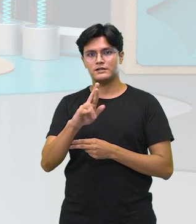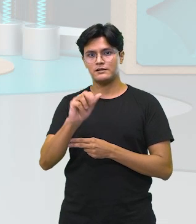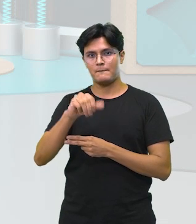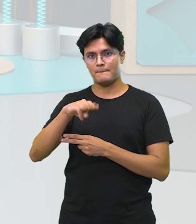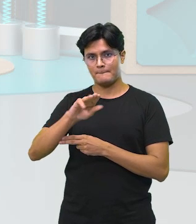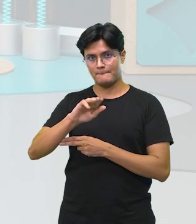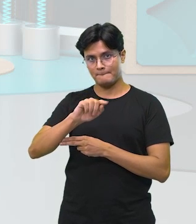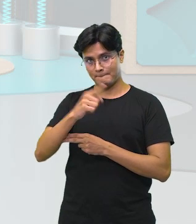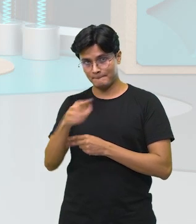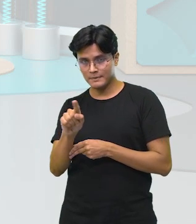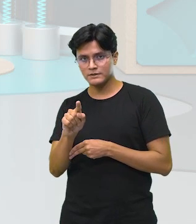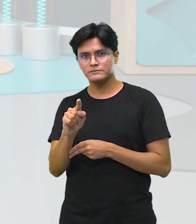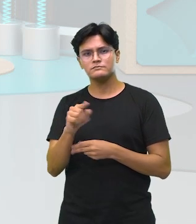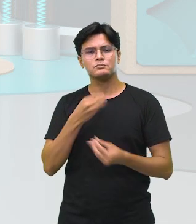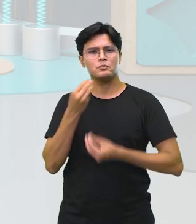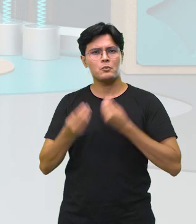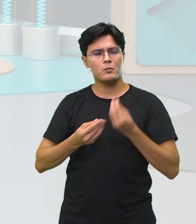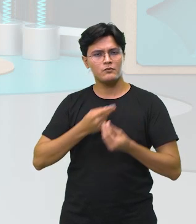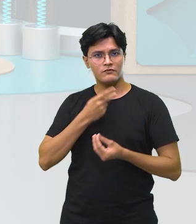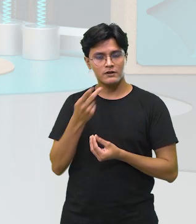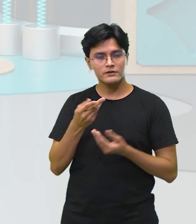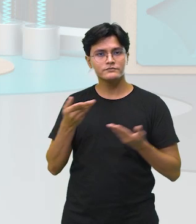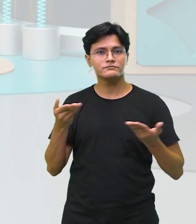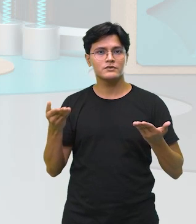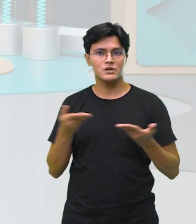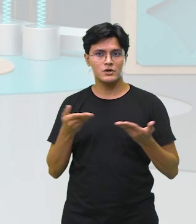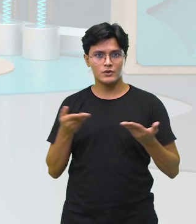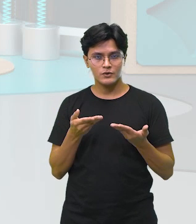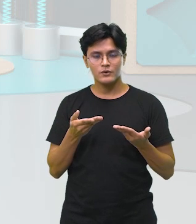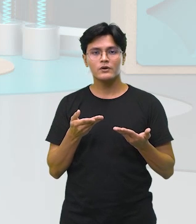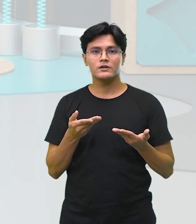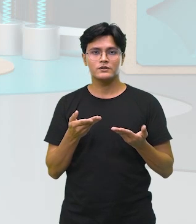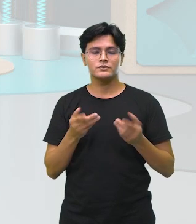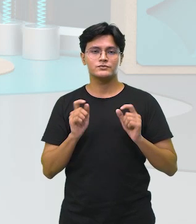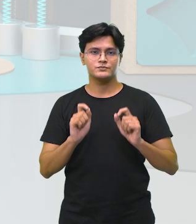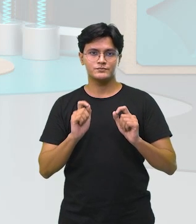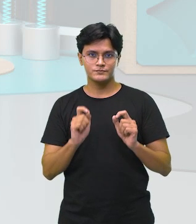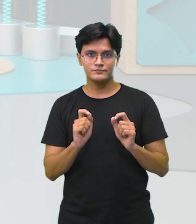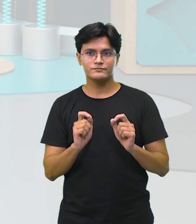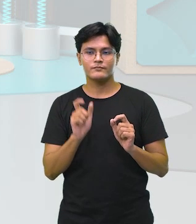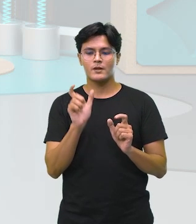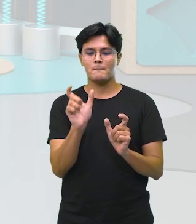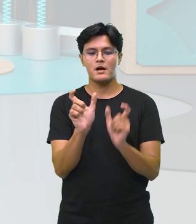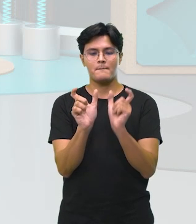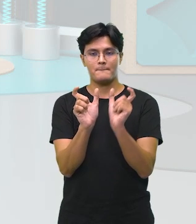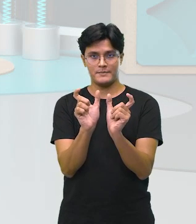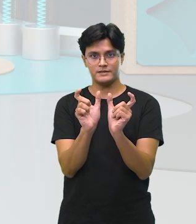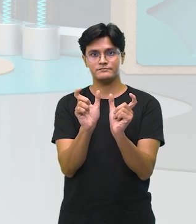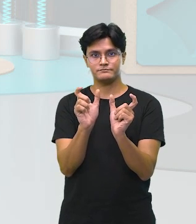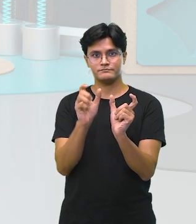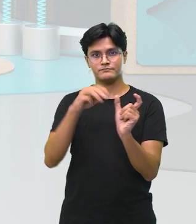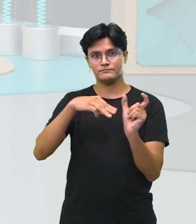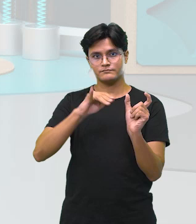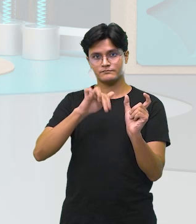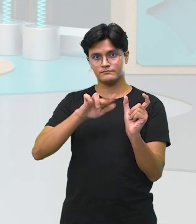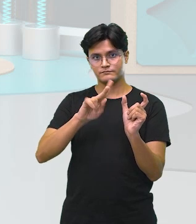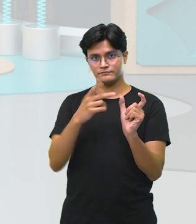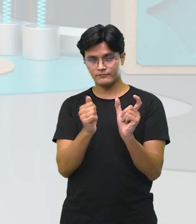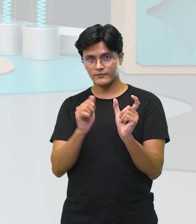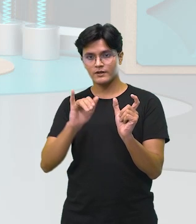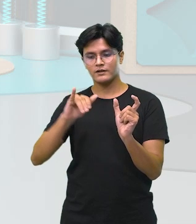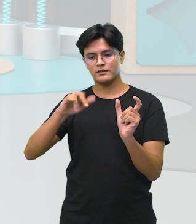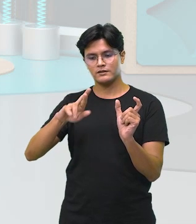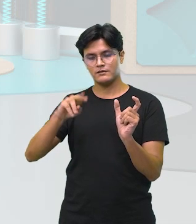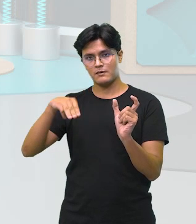irmã certo nós vamos ver então uma mesma né as duas mesmas palavras sendo faladas por falantes